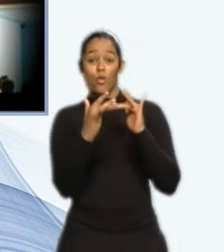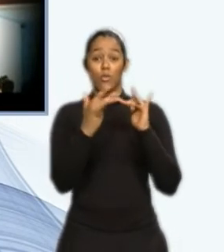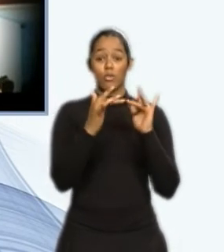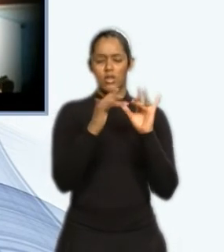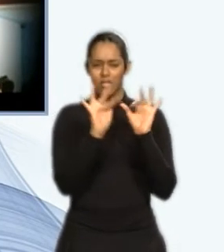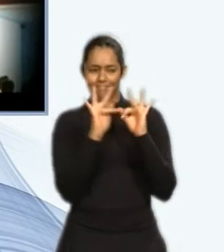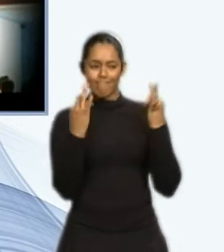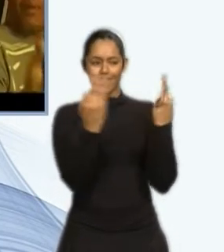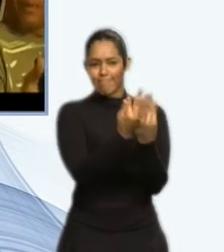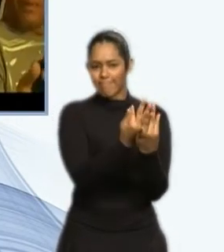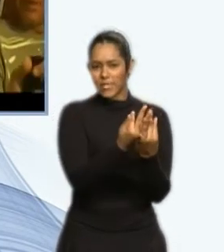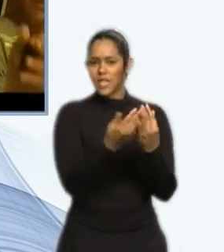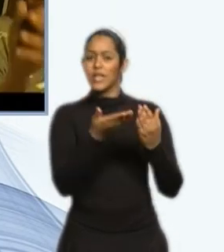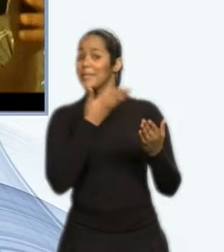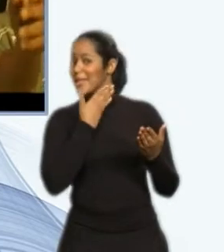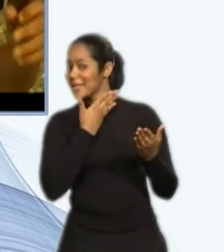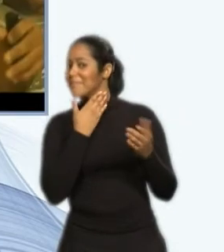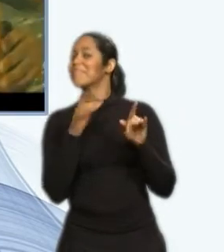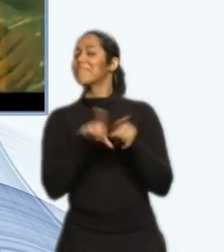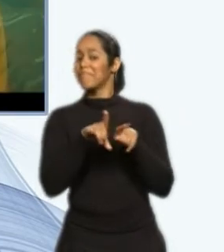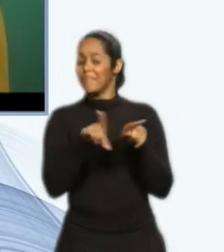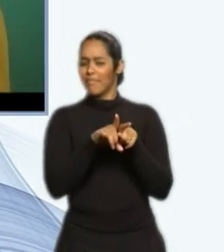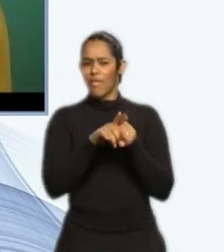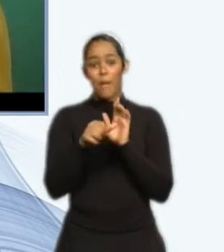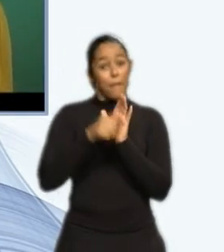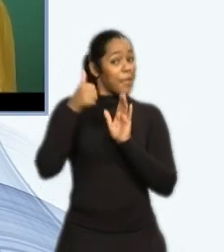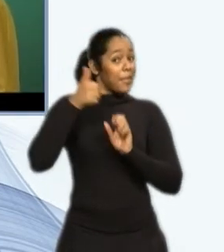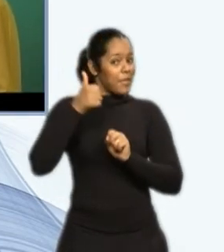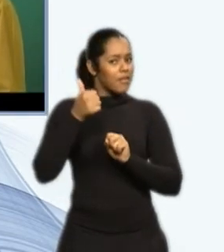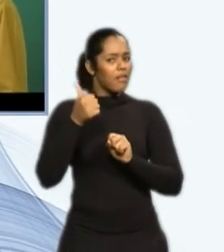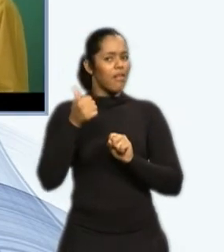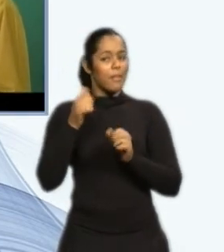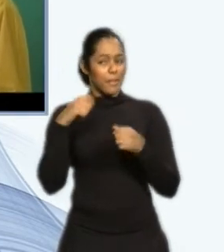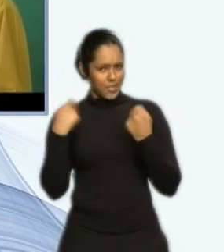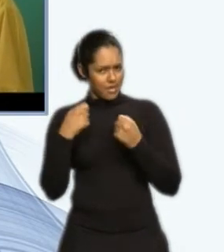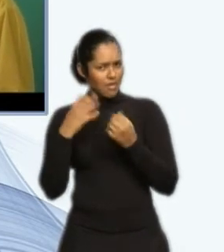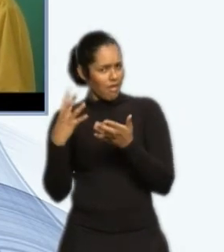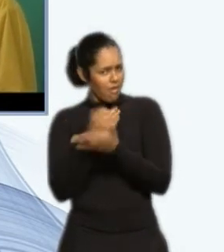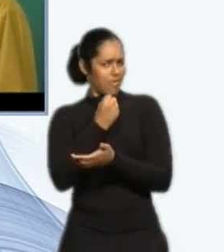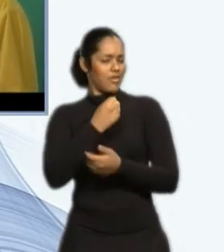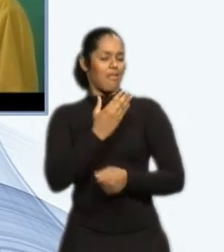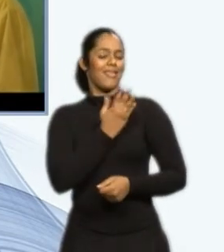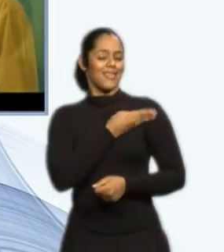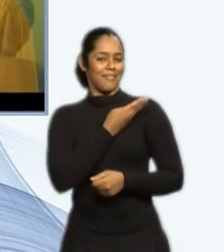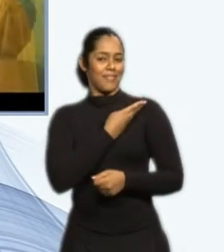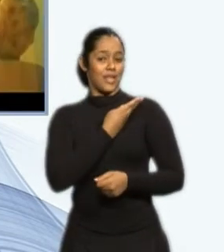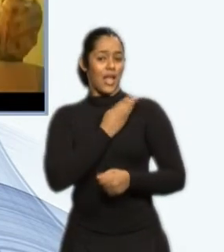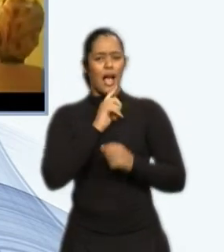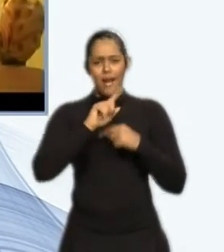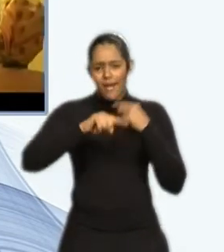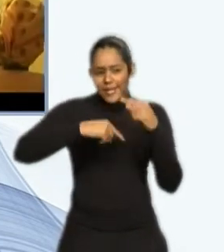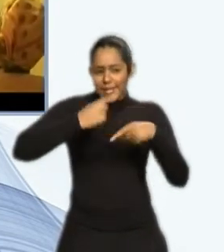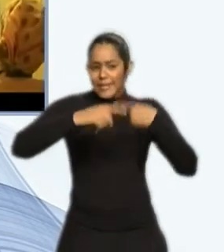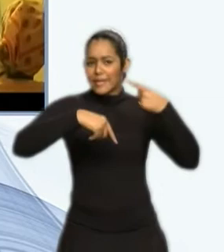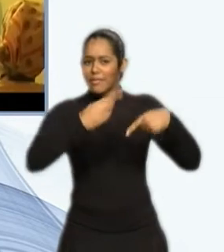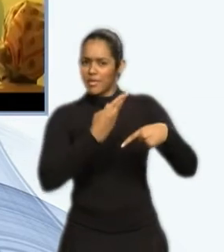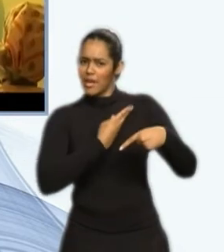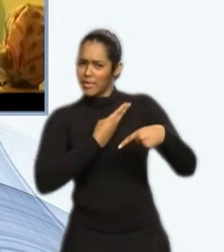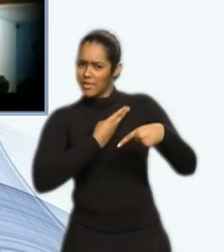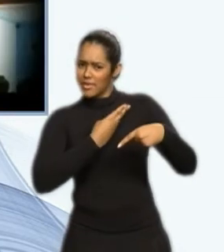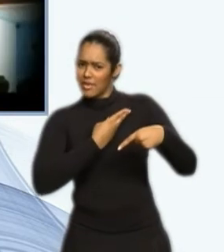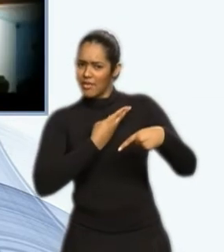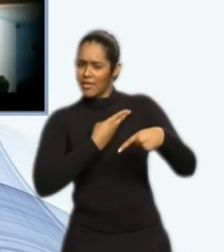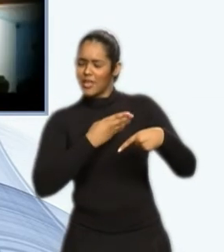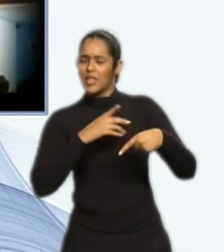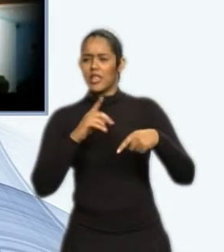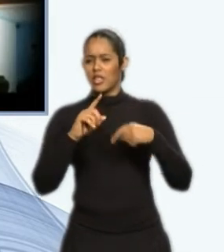integração entre as famílias, um bate-papo. Primeiro nós conquistamos a amizade do pessoal. E depois dessa amizade conquistada,